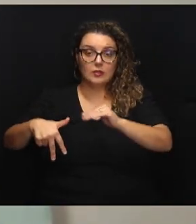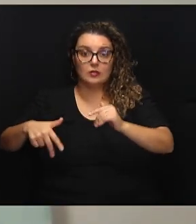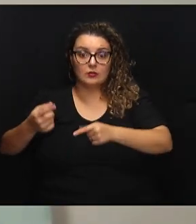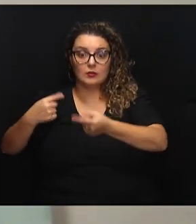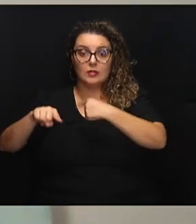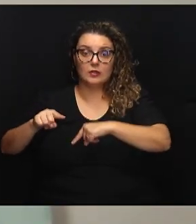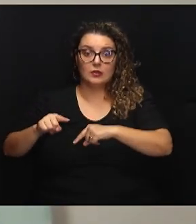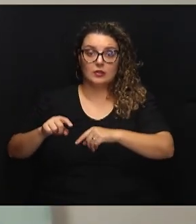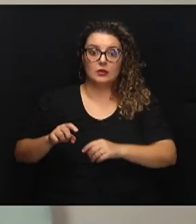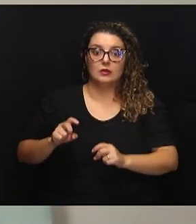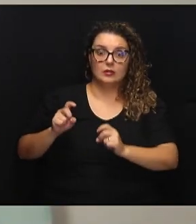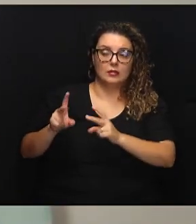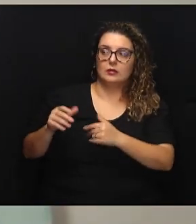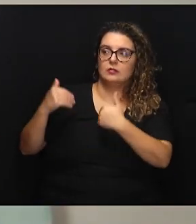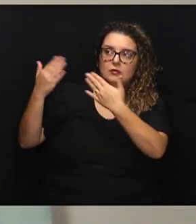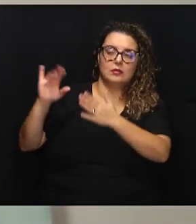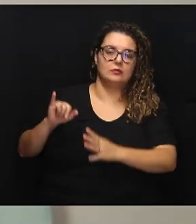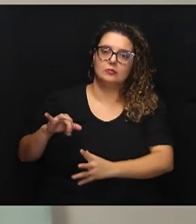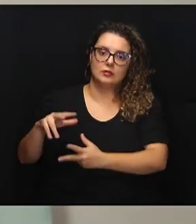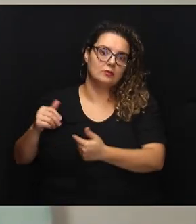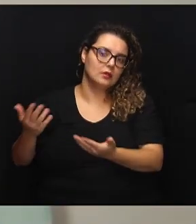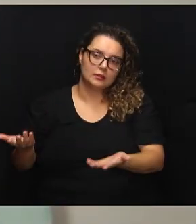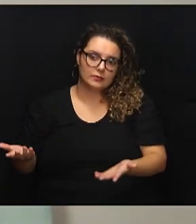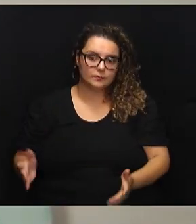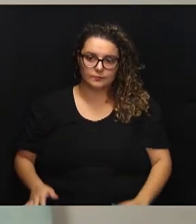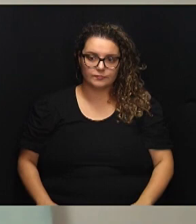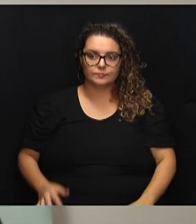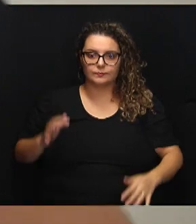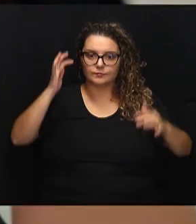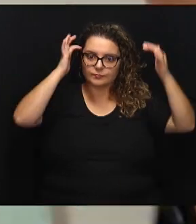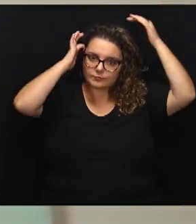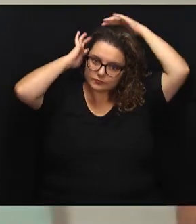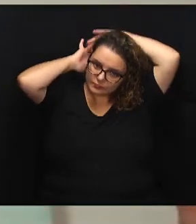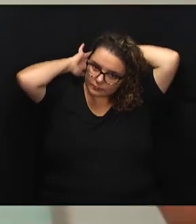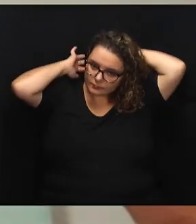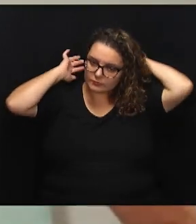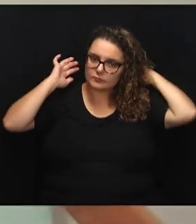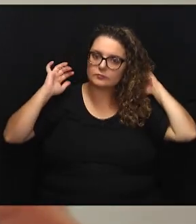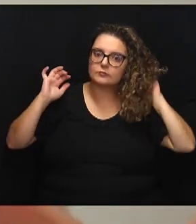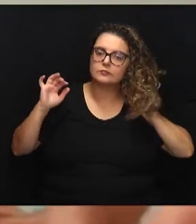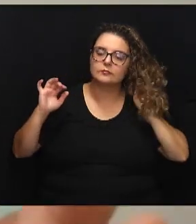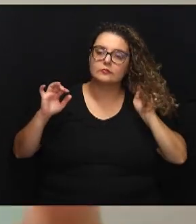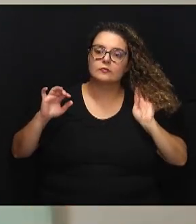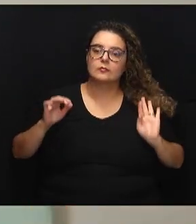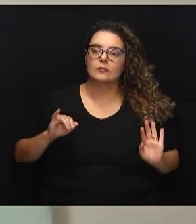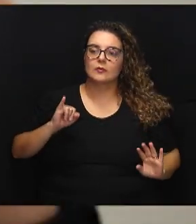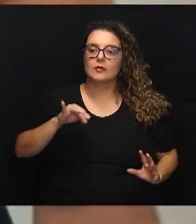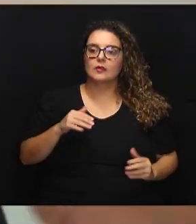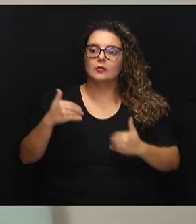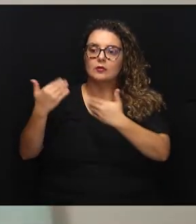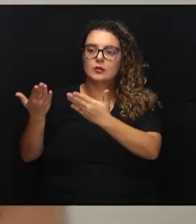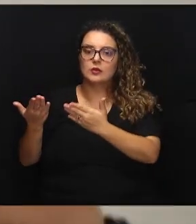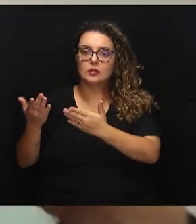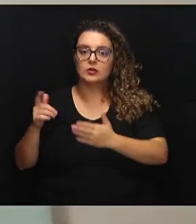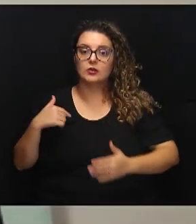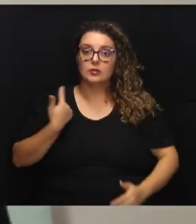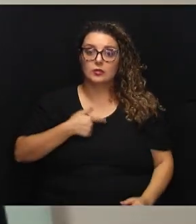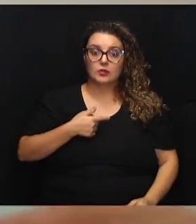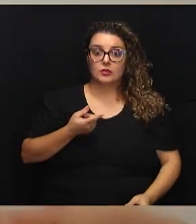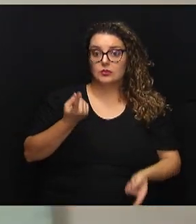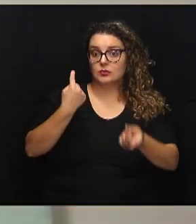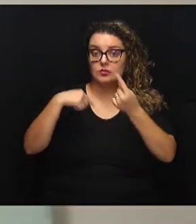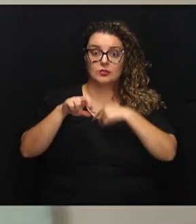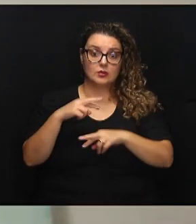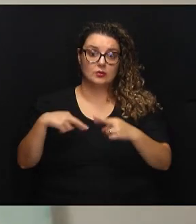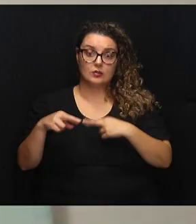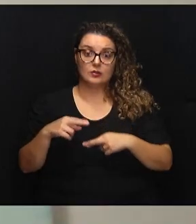para fora, Uhum. né? Então, essa ida dele para fora acaba que, nossa, o sucesso só está atrelado a